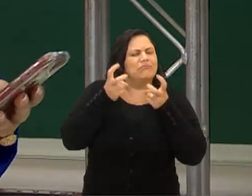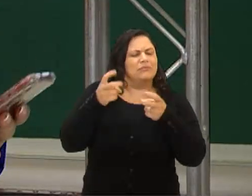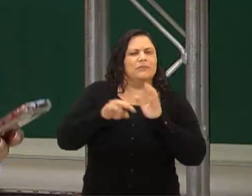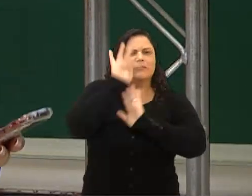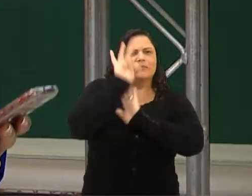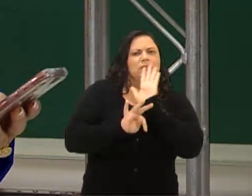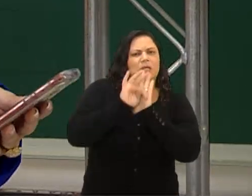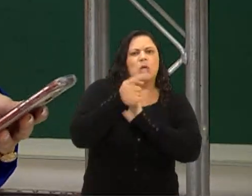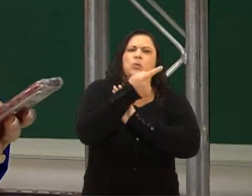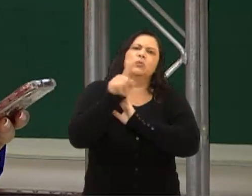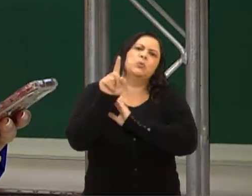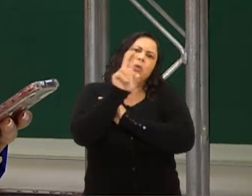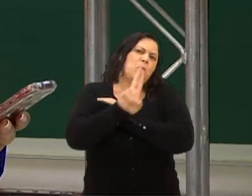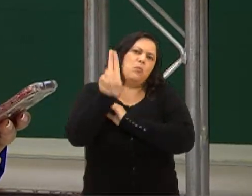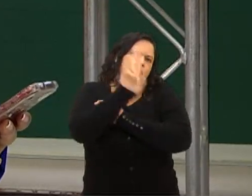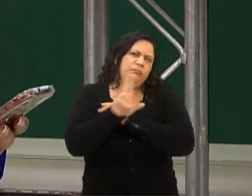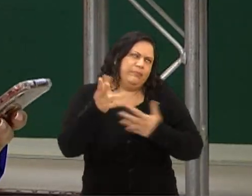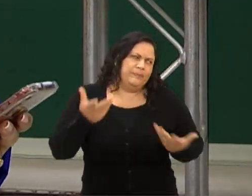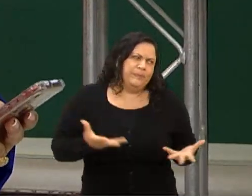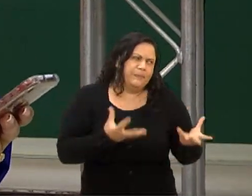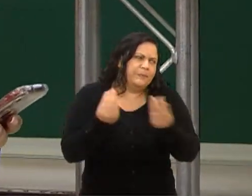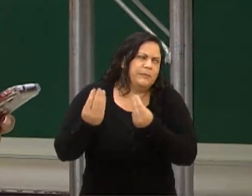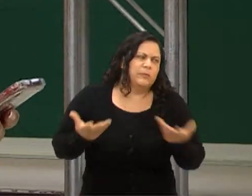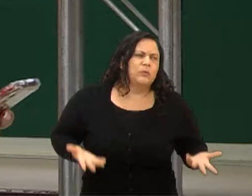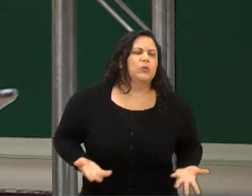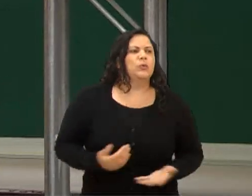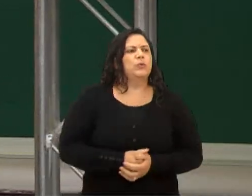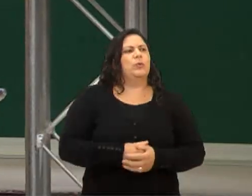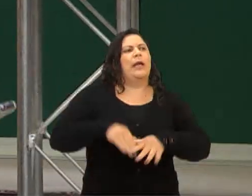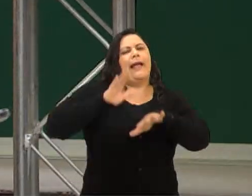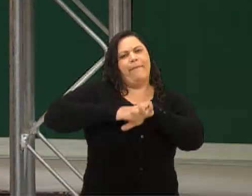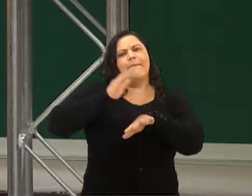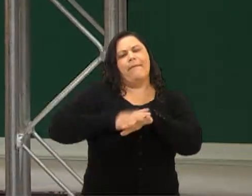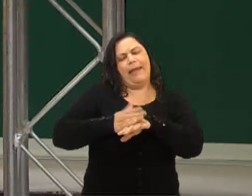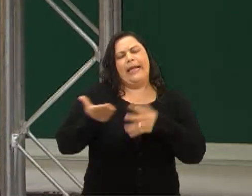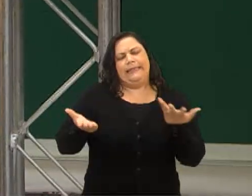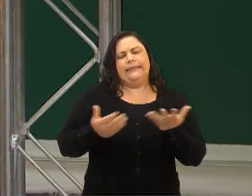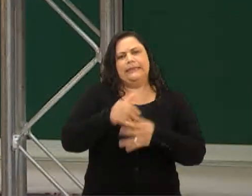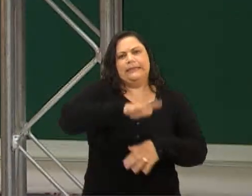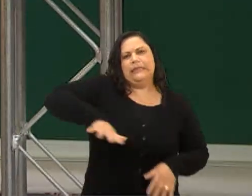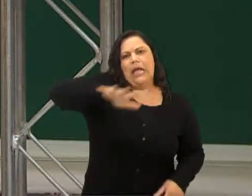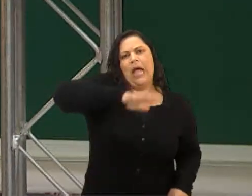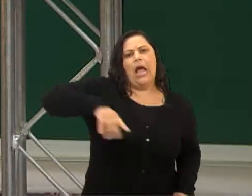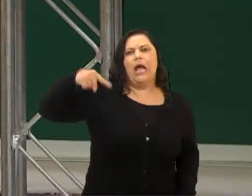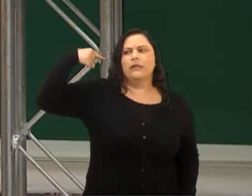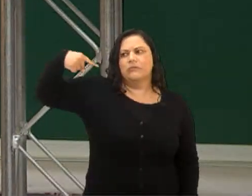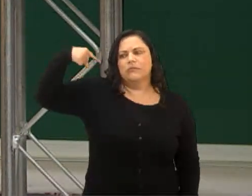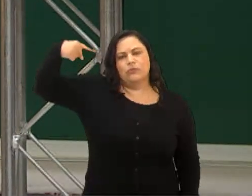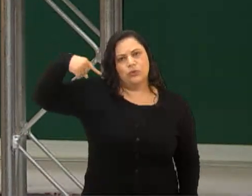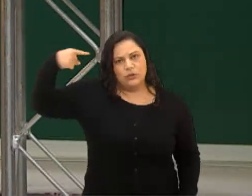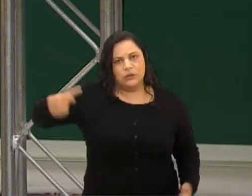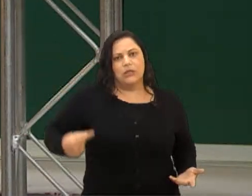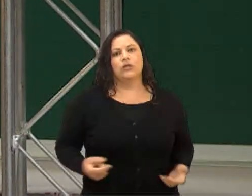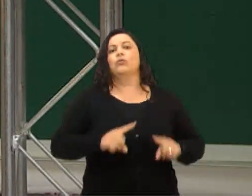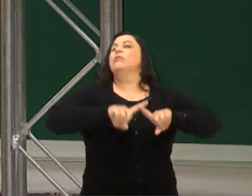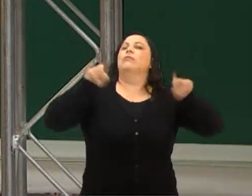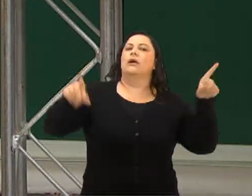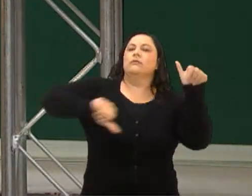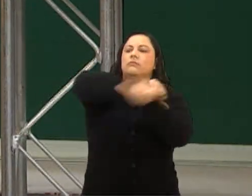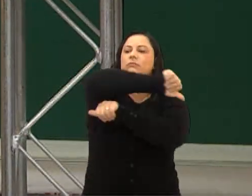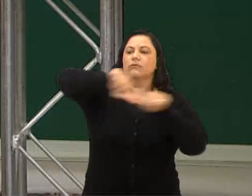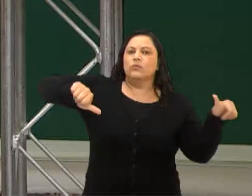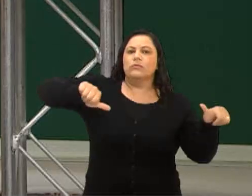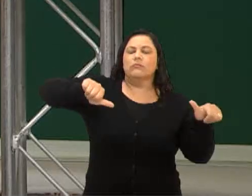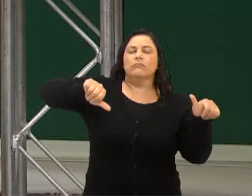muito utilizado, na maioria dos textos, né, é mais utilizado na área do direito, né? Mas aqui, se a gente fosse, por exemplo, transformar